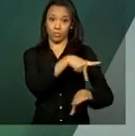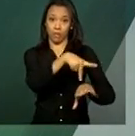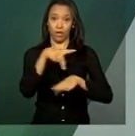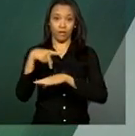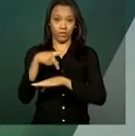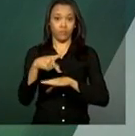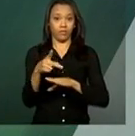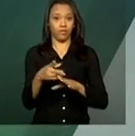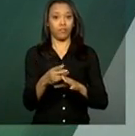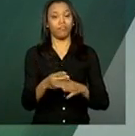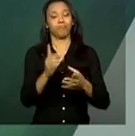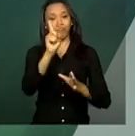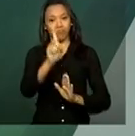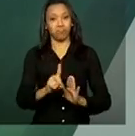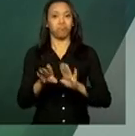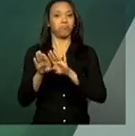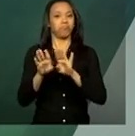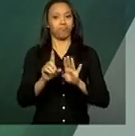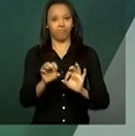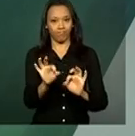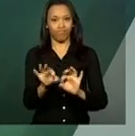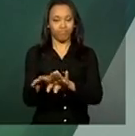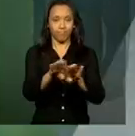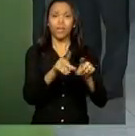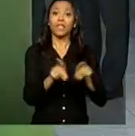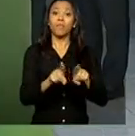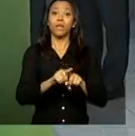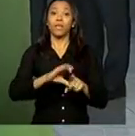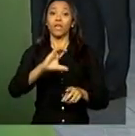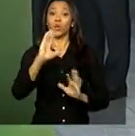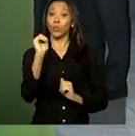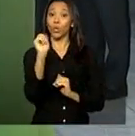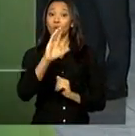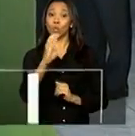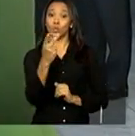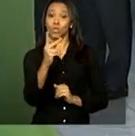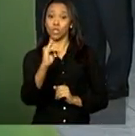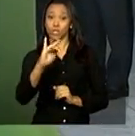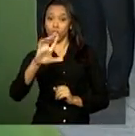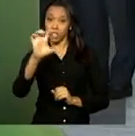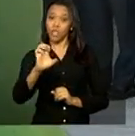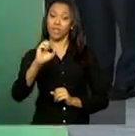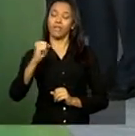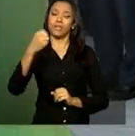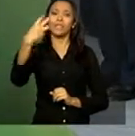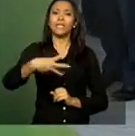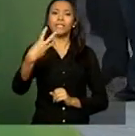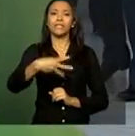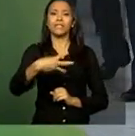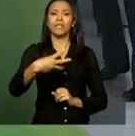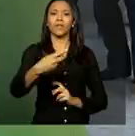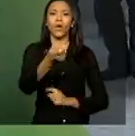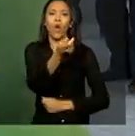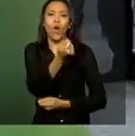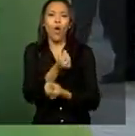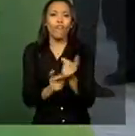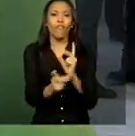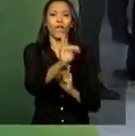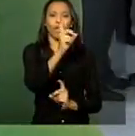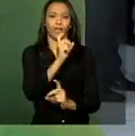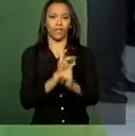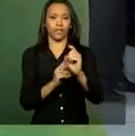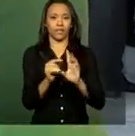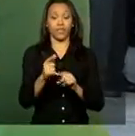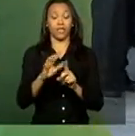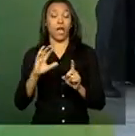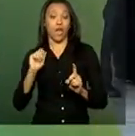no continente. É, só uma curiosidade, em 2013, o Chile foi o terceiro maior parceiro comercial do Brasil na América Latina, atrás apenas da